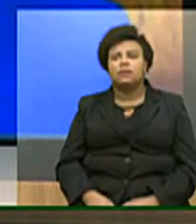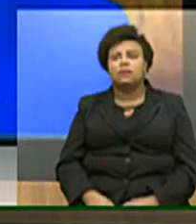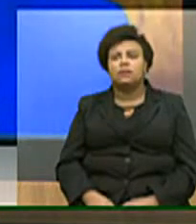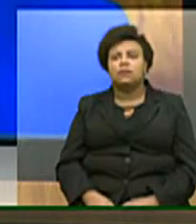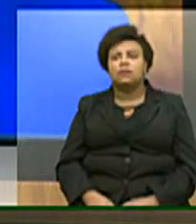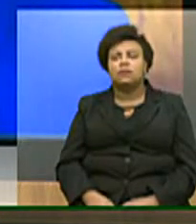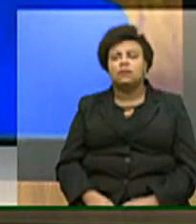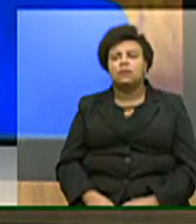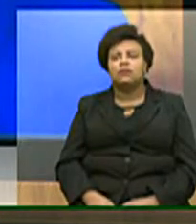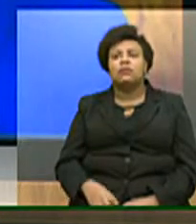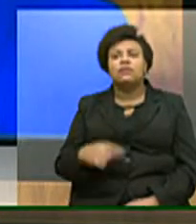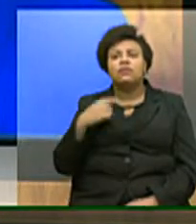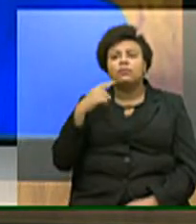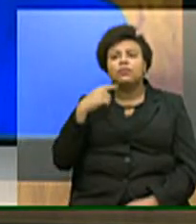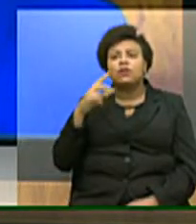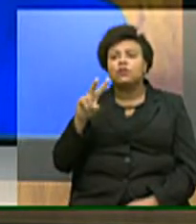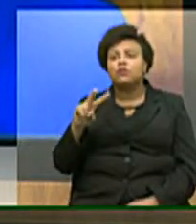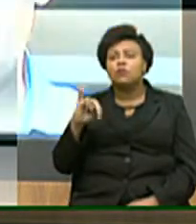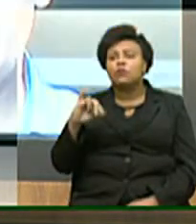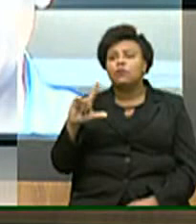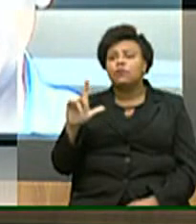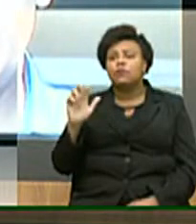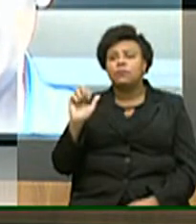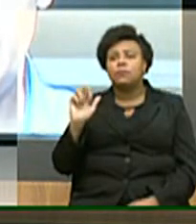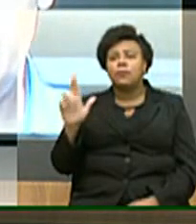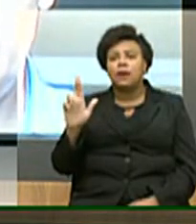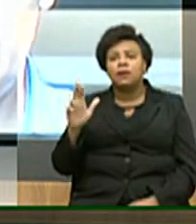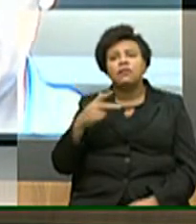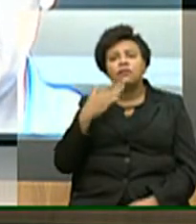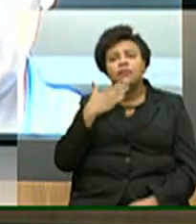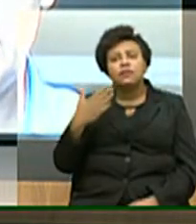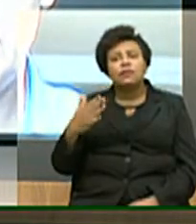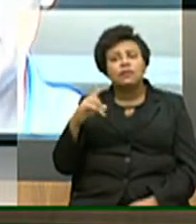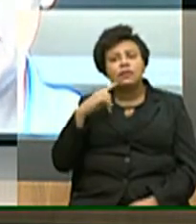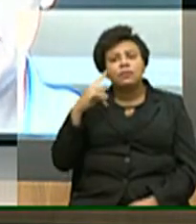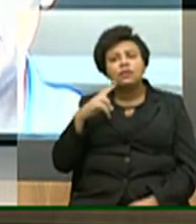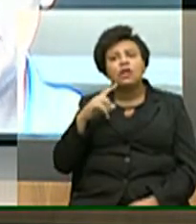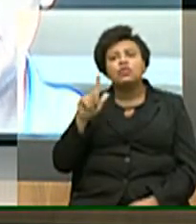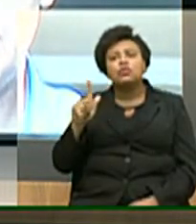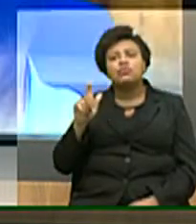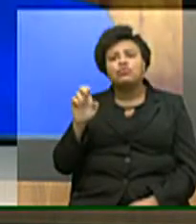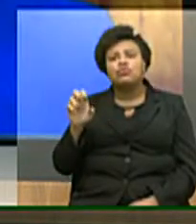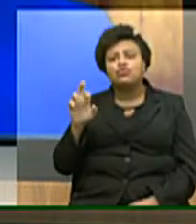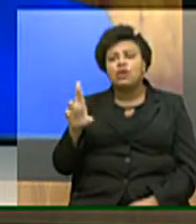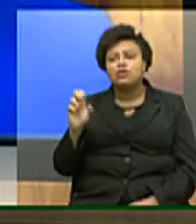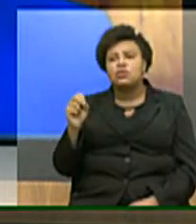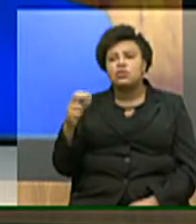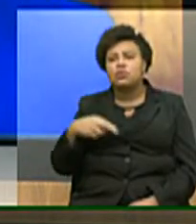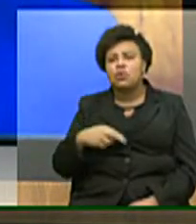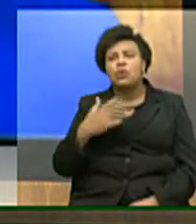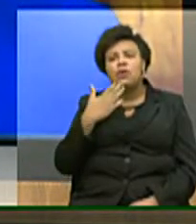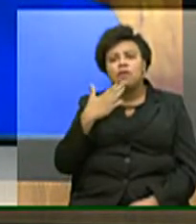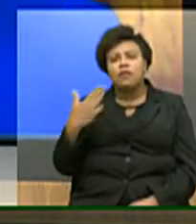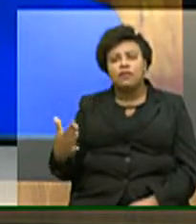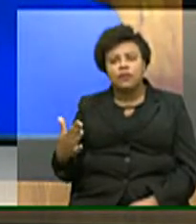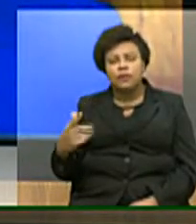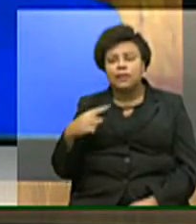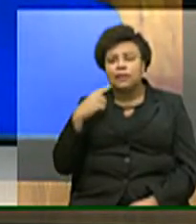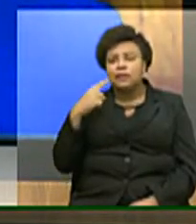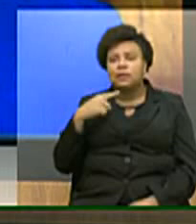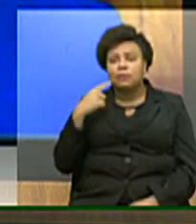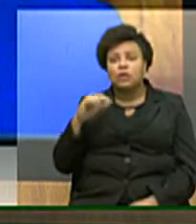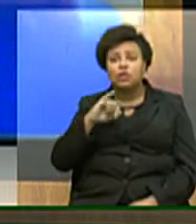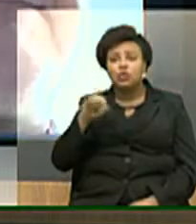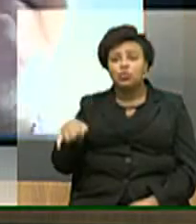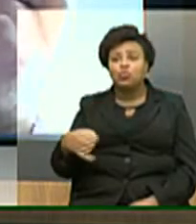Deputado Eduardo Loureiro. Favorável, presidente. Deputado Gerson Burman. Favorável, presidente.